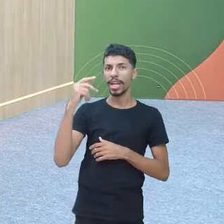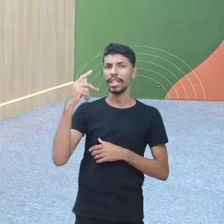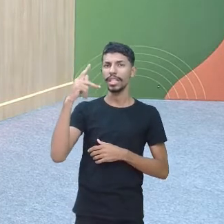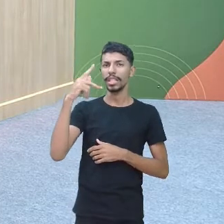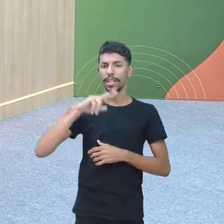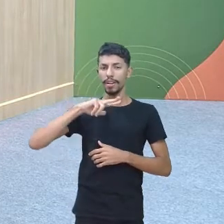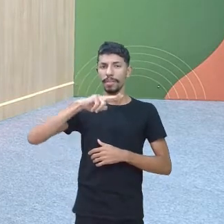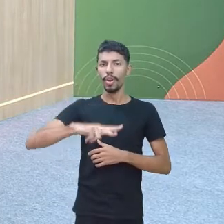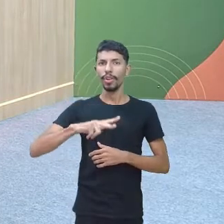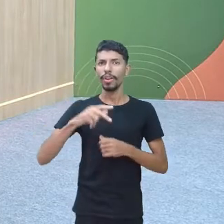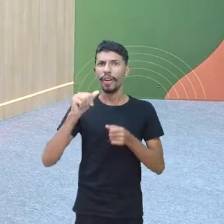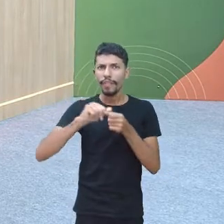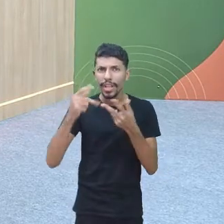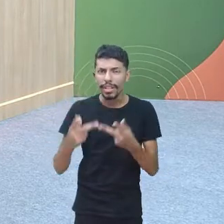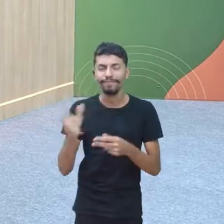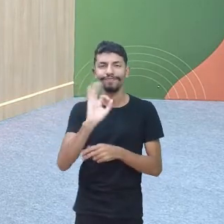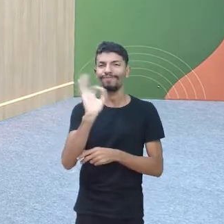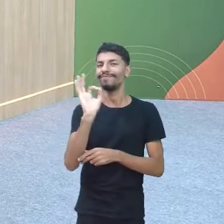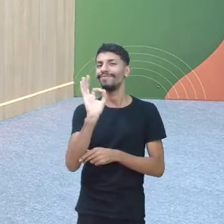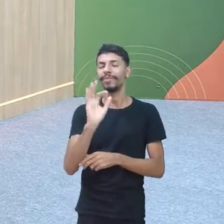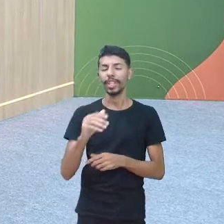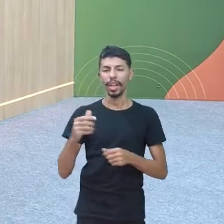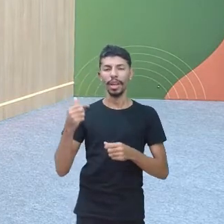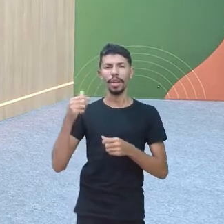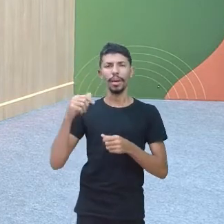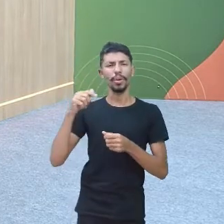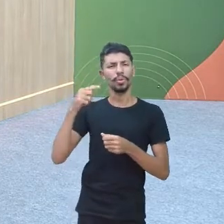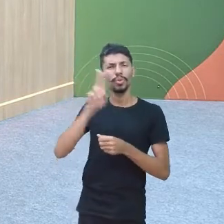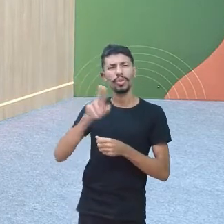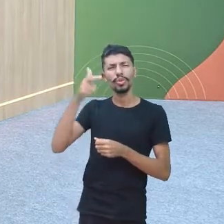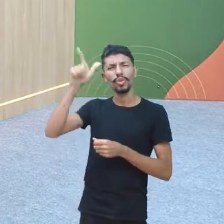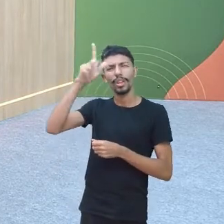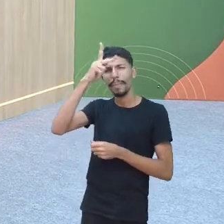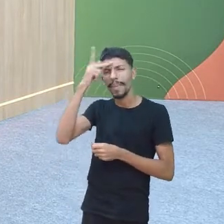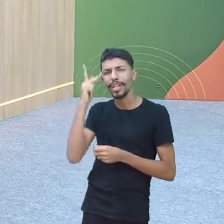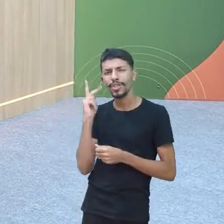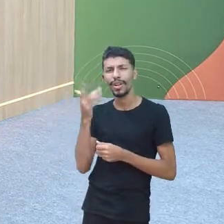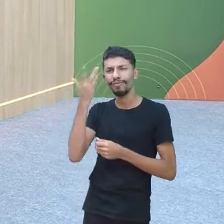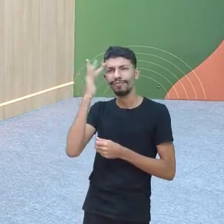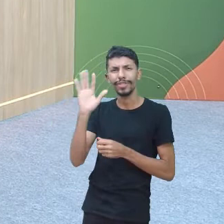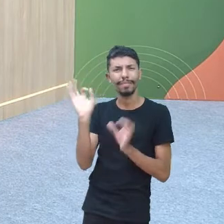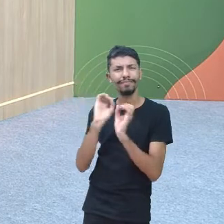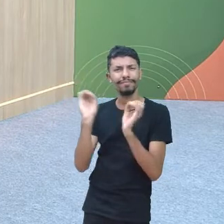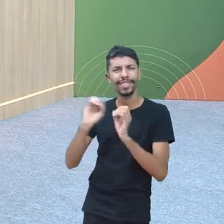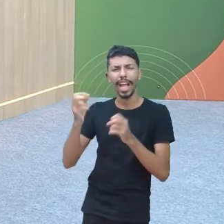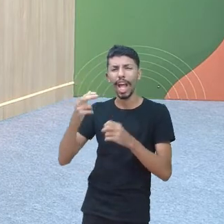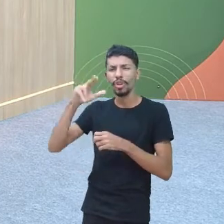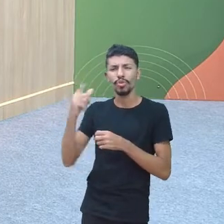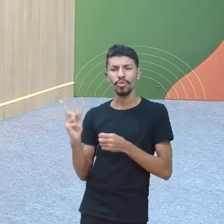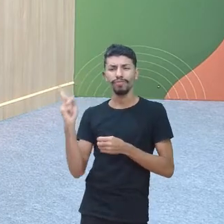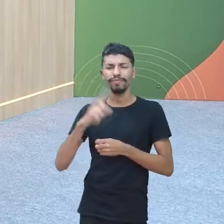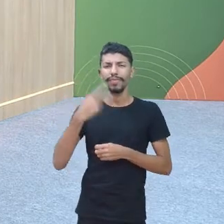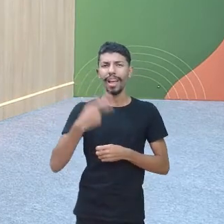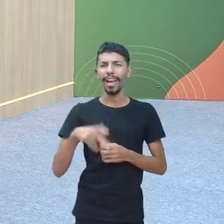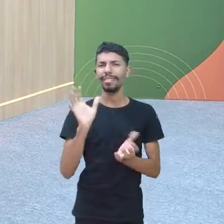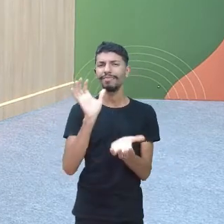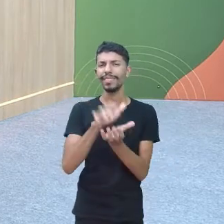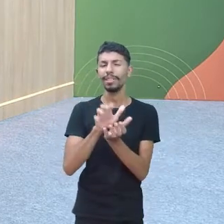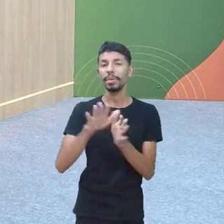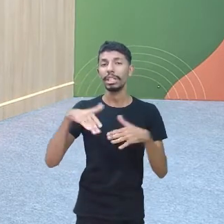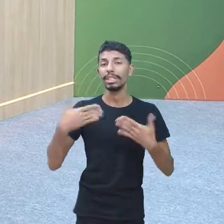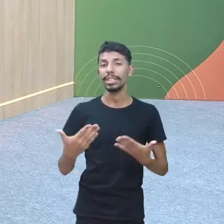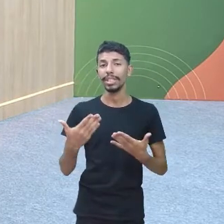não sabia de nada, nunca tinha vindo a Pernambuco, e aí esse termo, ele começou a ser mal